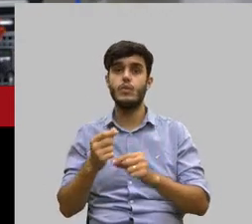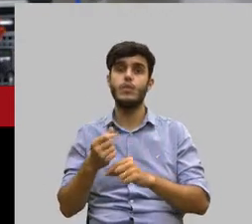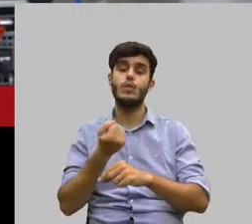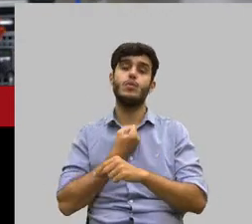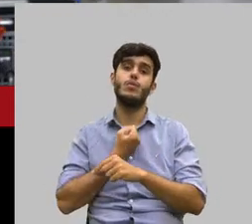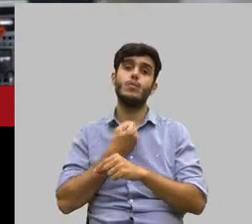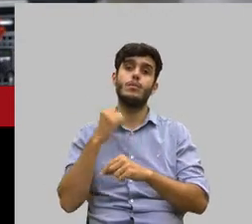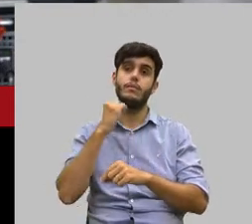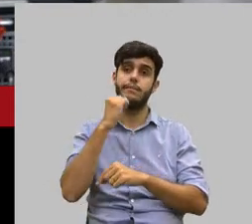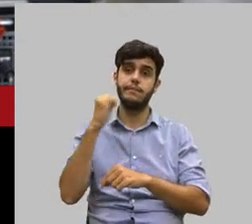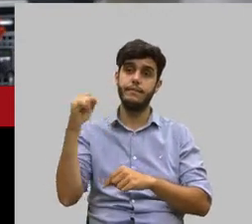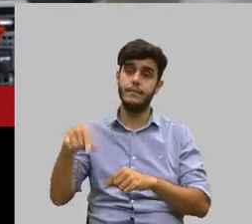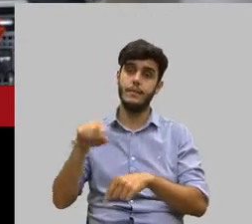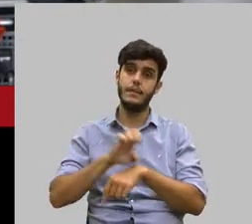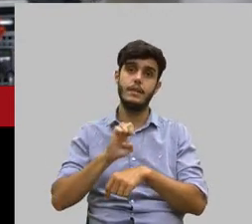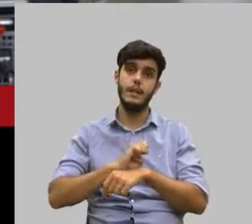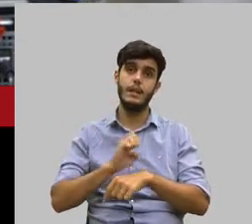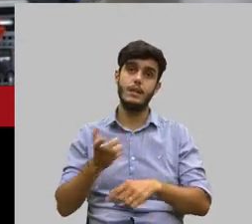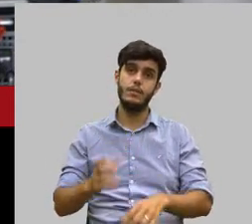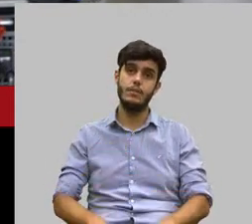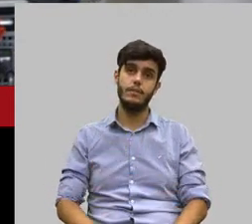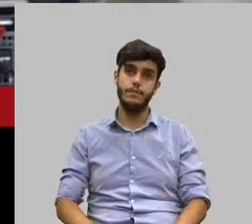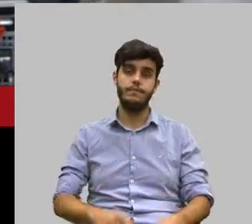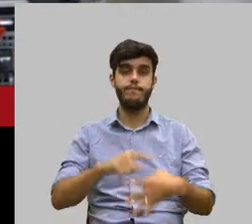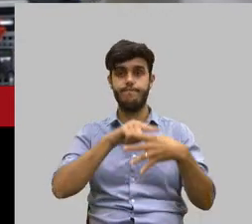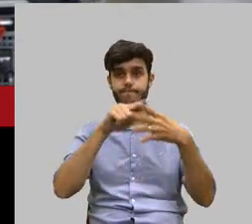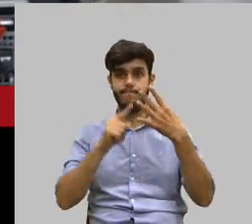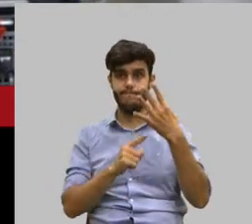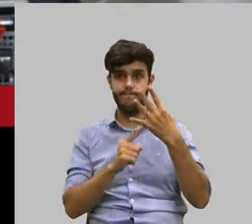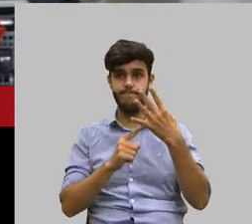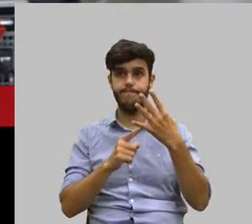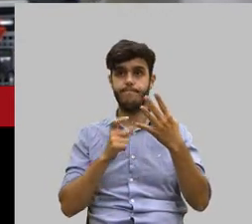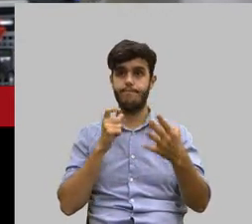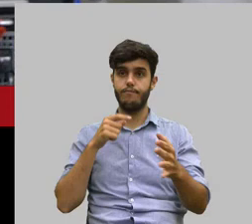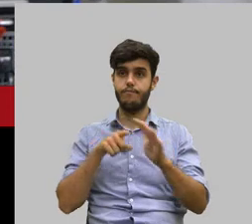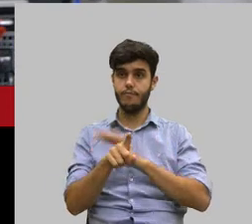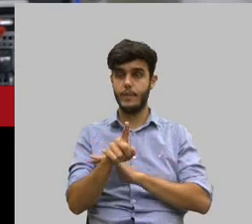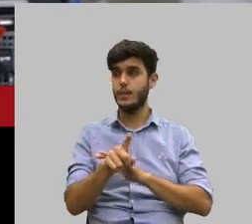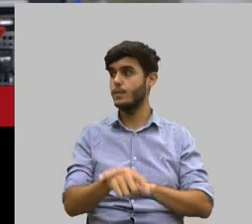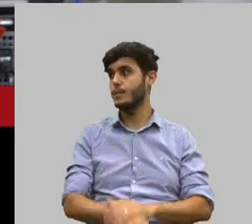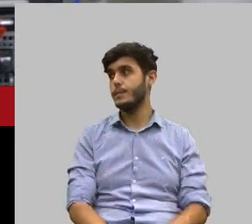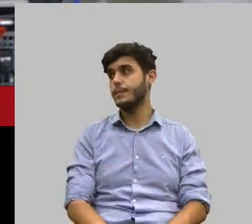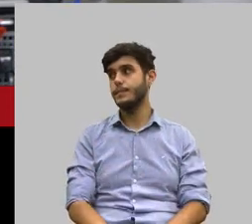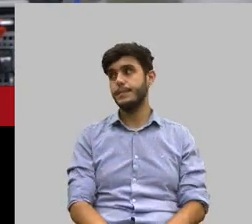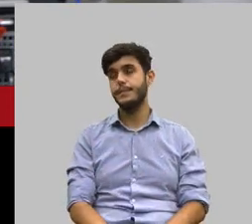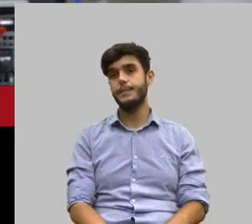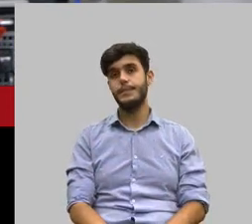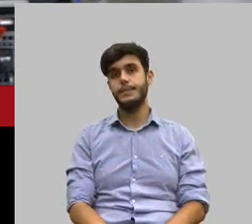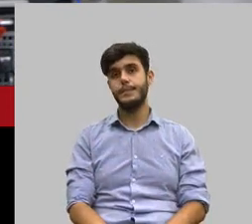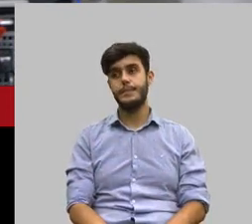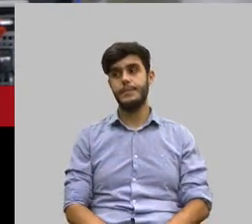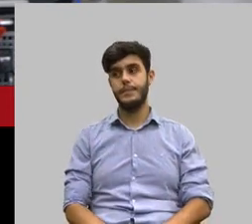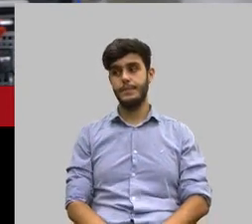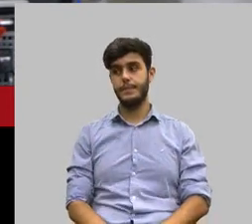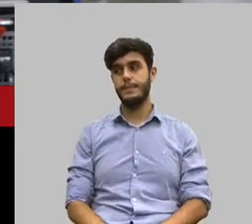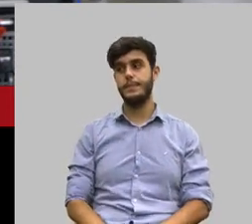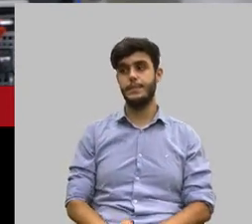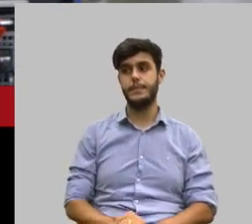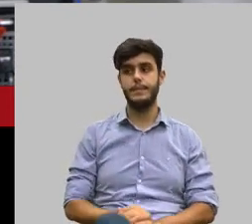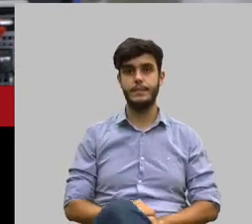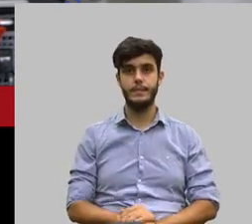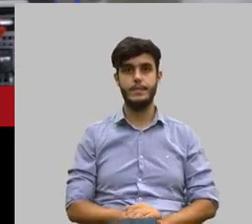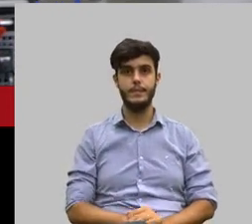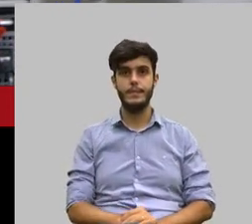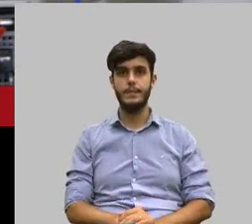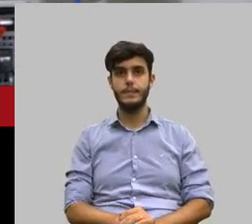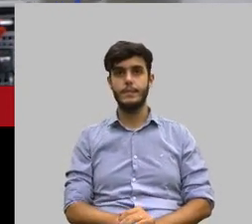nosso estado Ah eu acho que são essas As perguntas são quatro perguntas eu espero não ter sido muito long não ter me